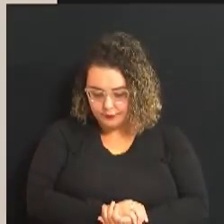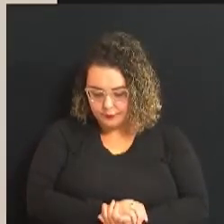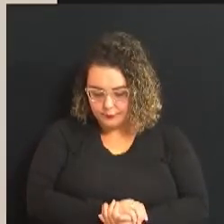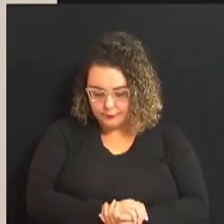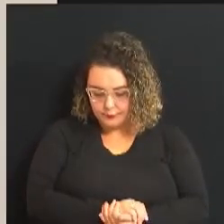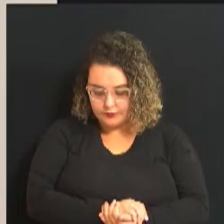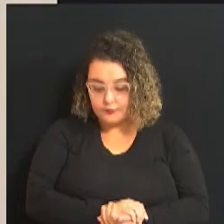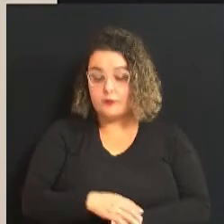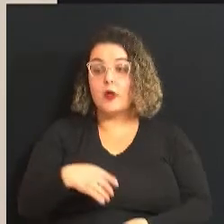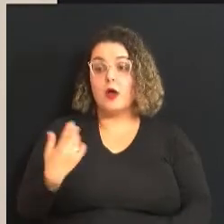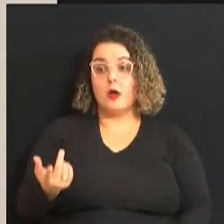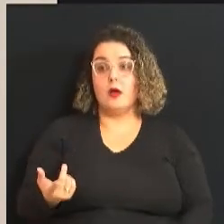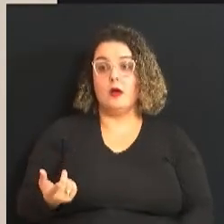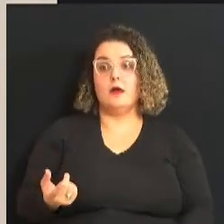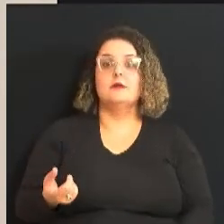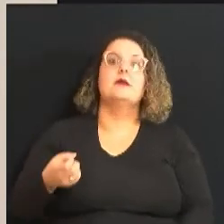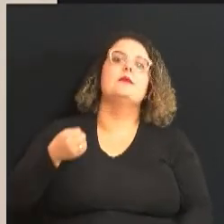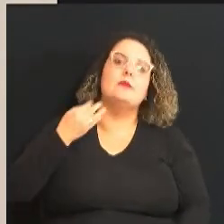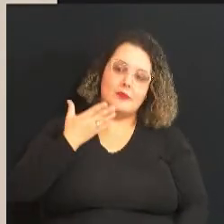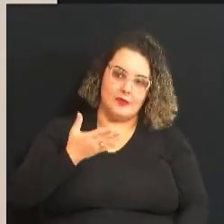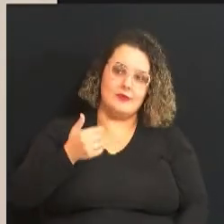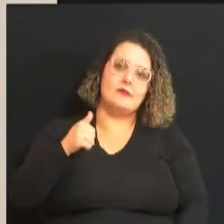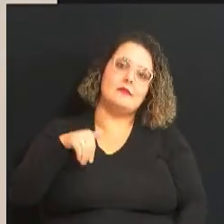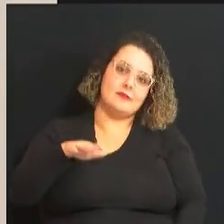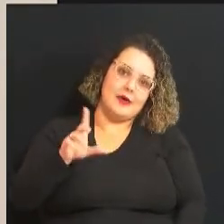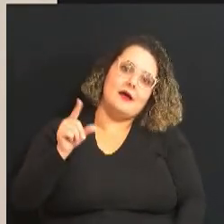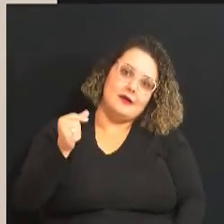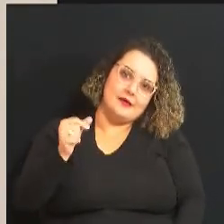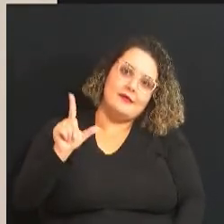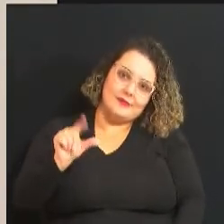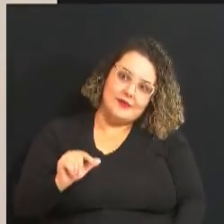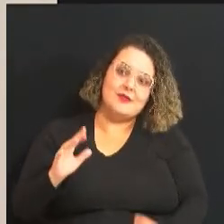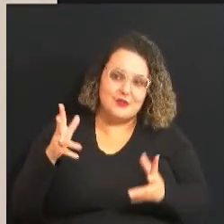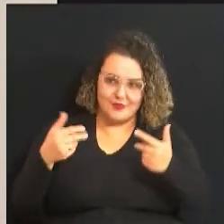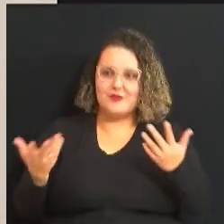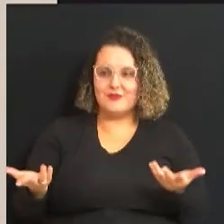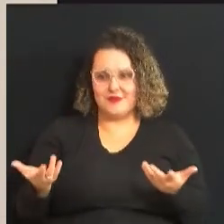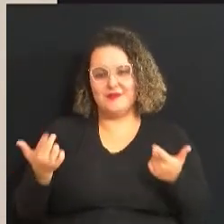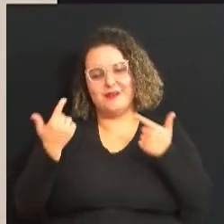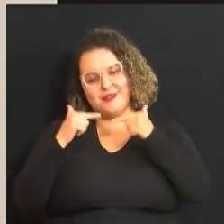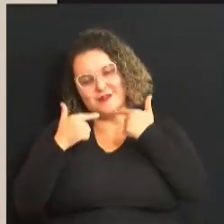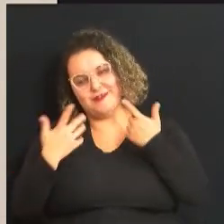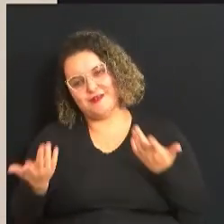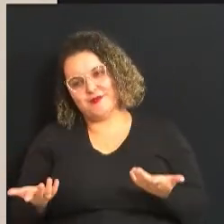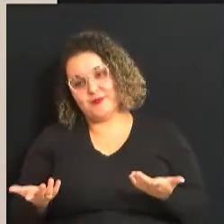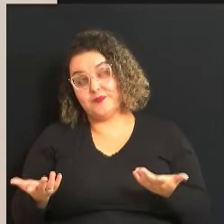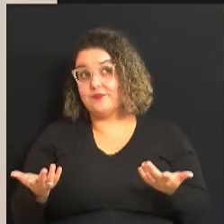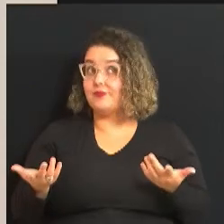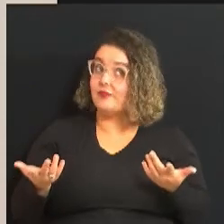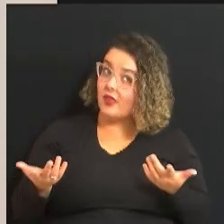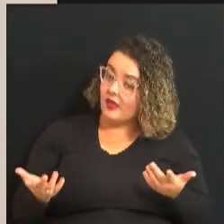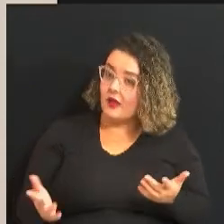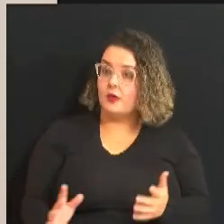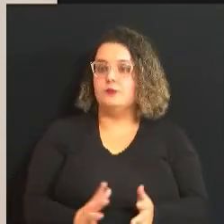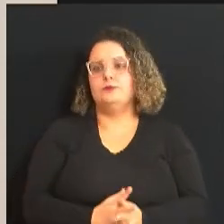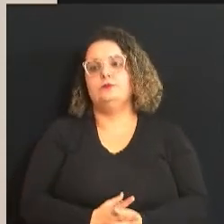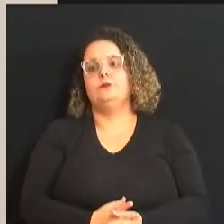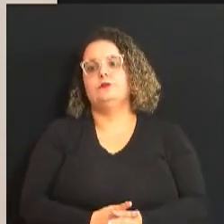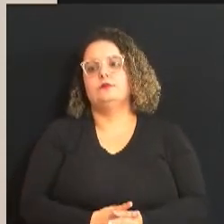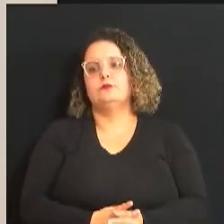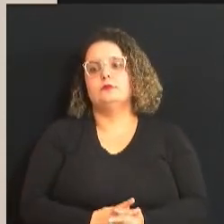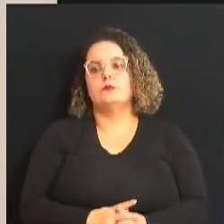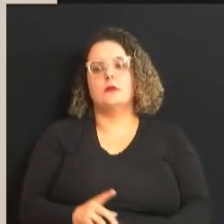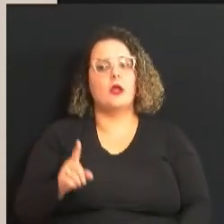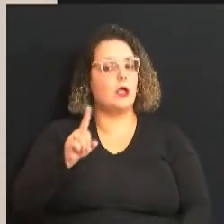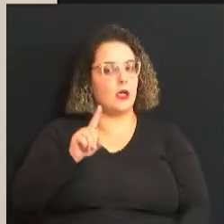Olha, já pensou, ia ser bom, esse é mais barato de todos, né? Mas assim, ó, vamos dizer assim, ele não é